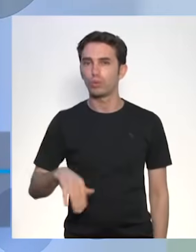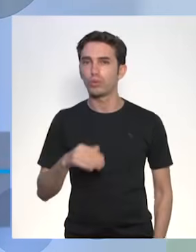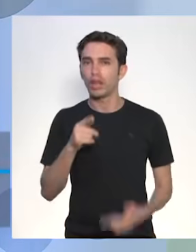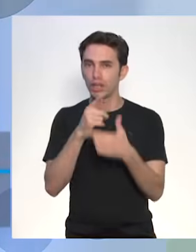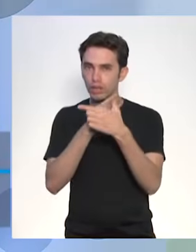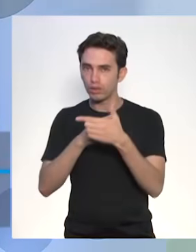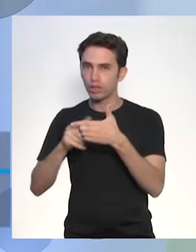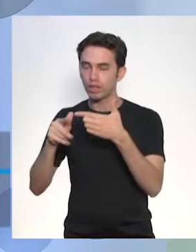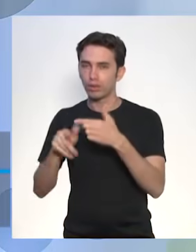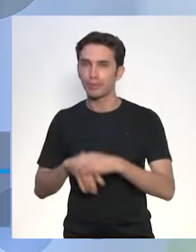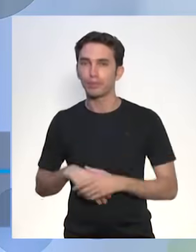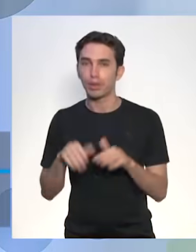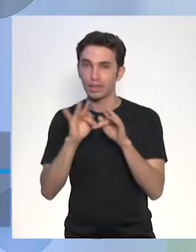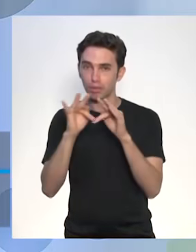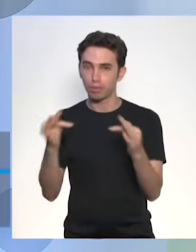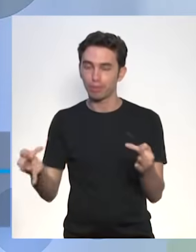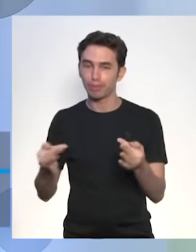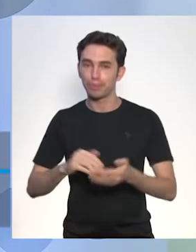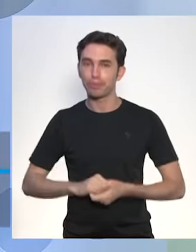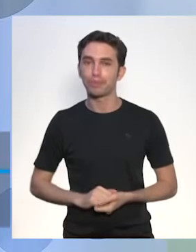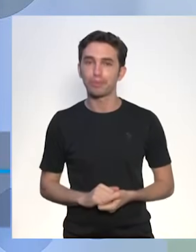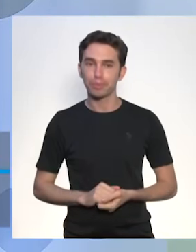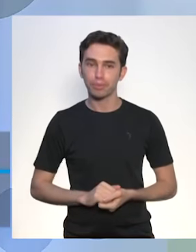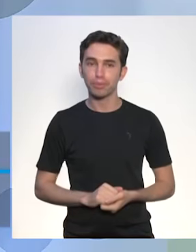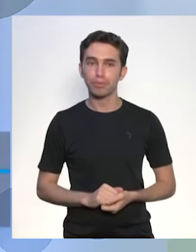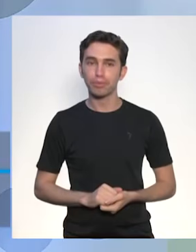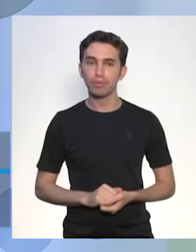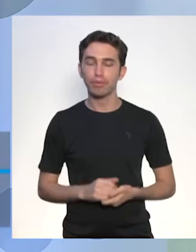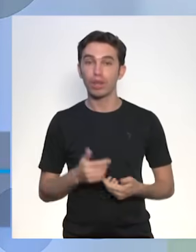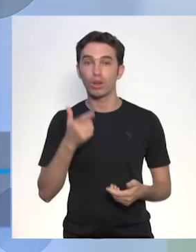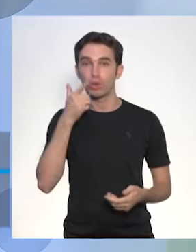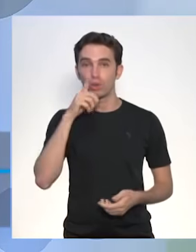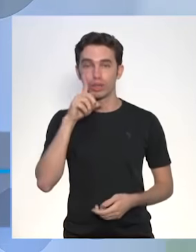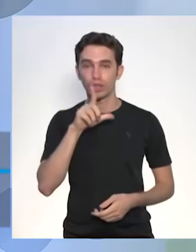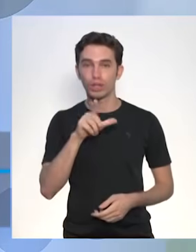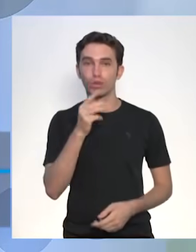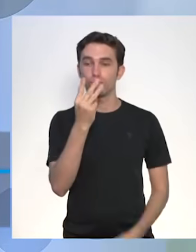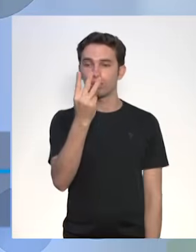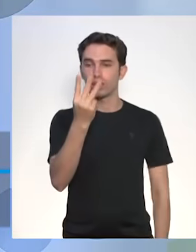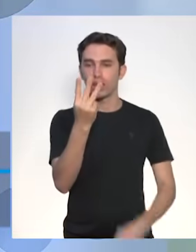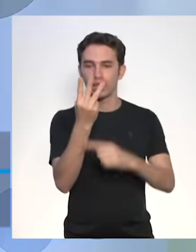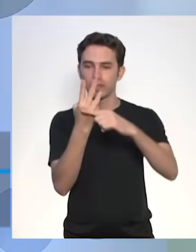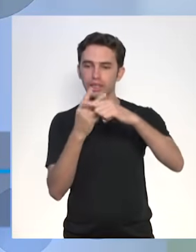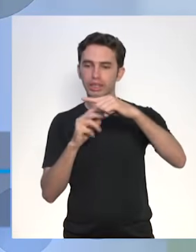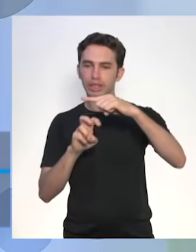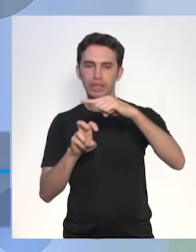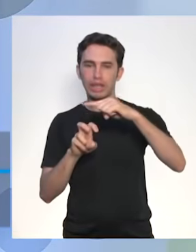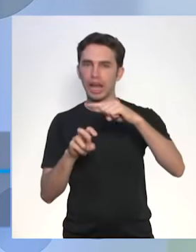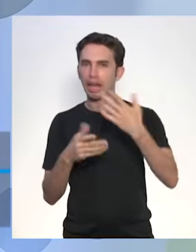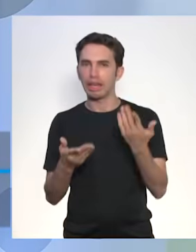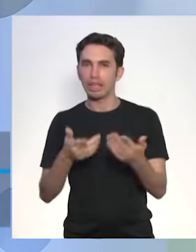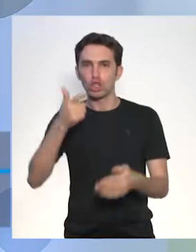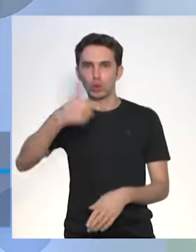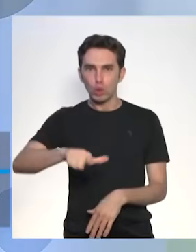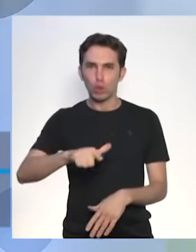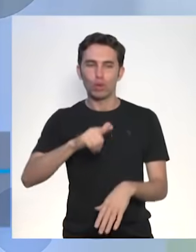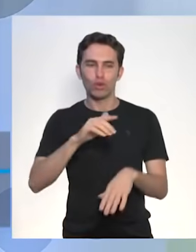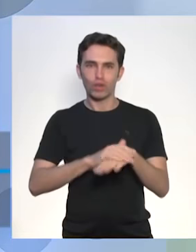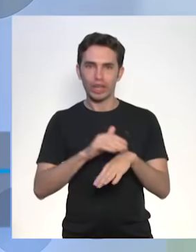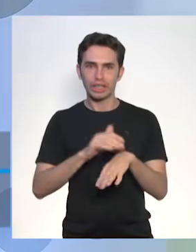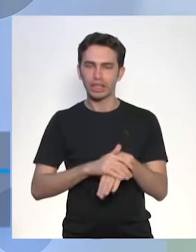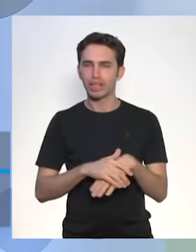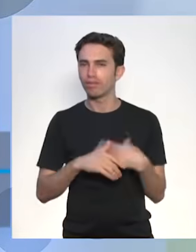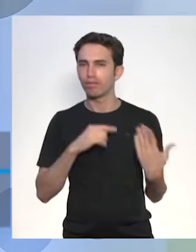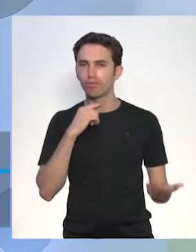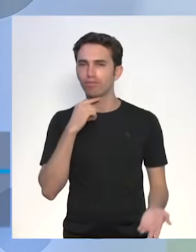mais para dividir. Certo, Osmar? Certo. Aí chegou no 3 quintos, não tem mais o que fazer, né, Tony? Não tem mais o que fazer, porque nem o 3, nem